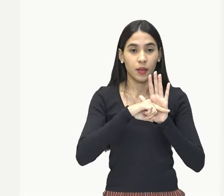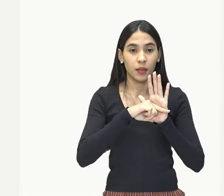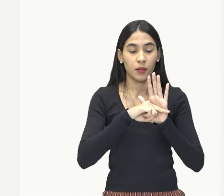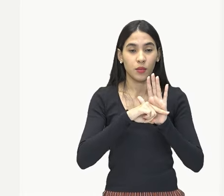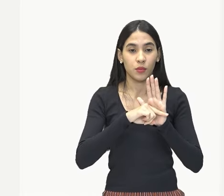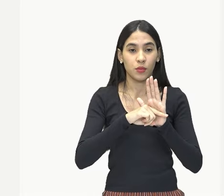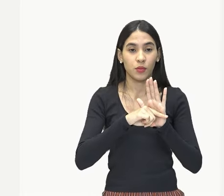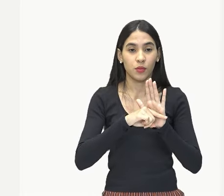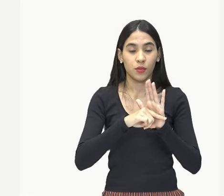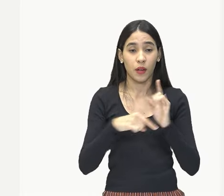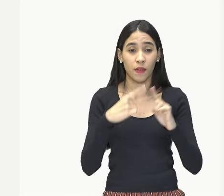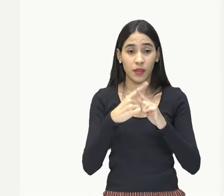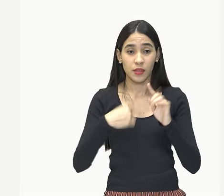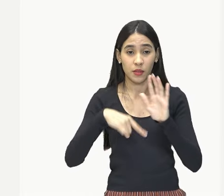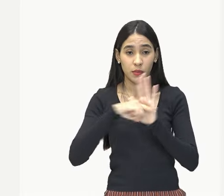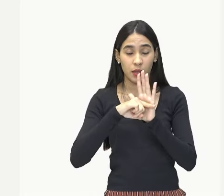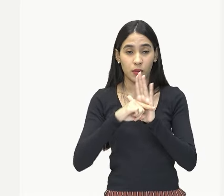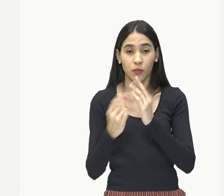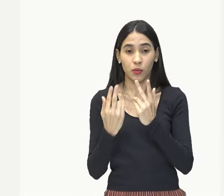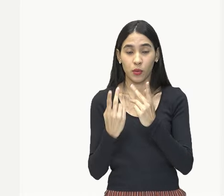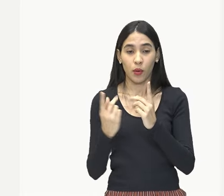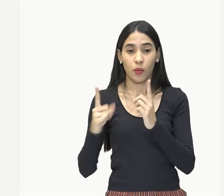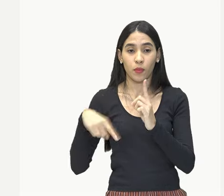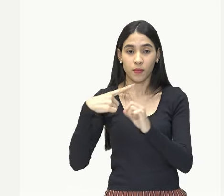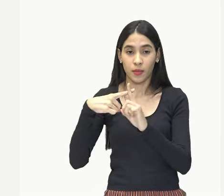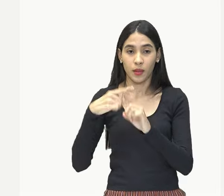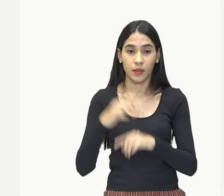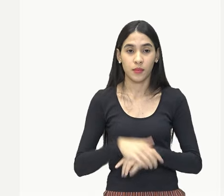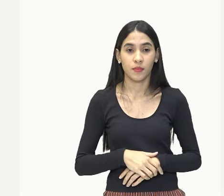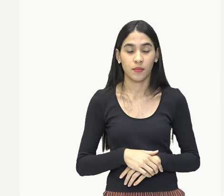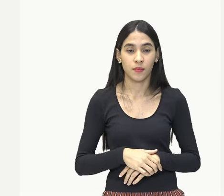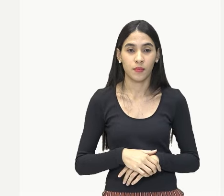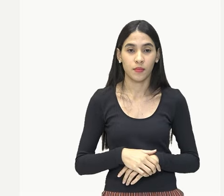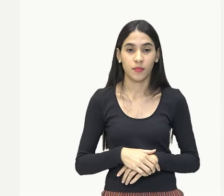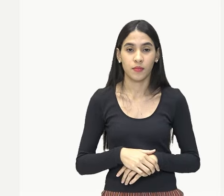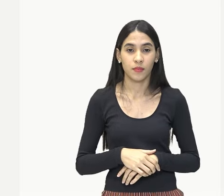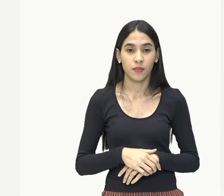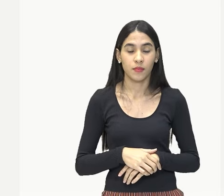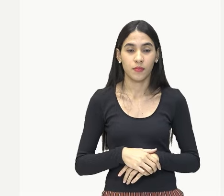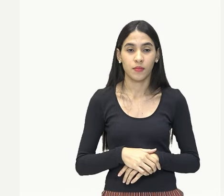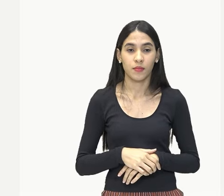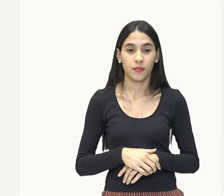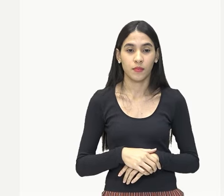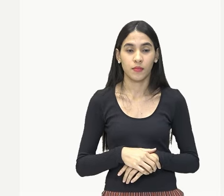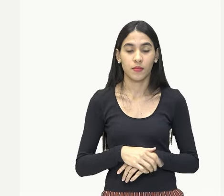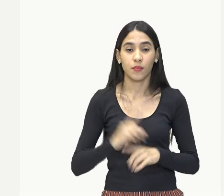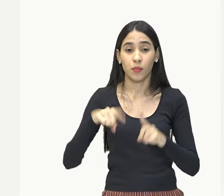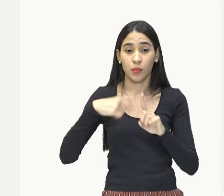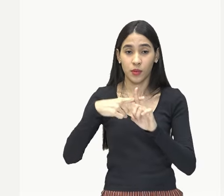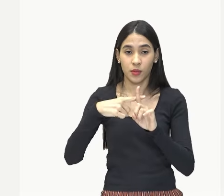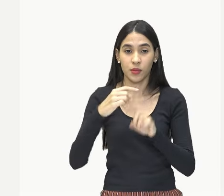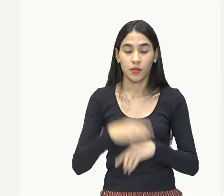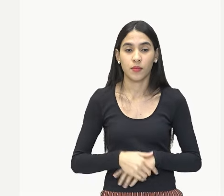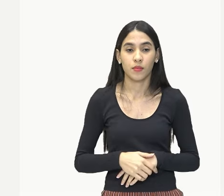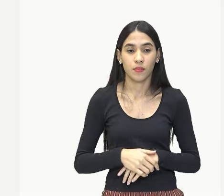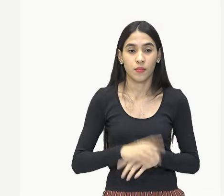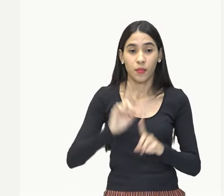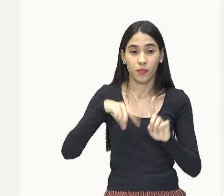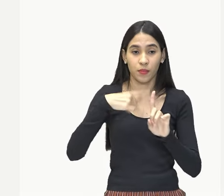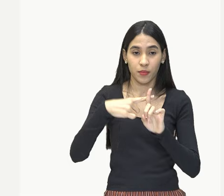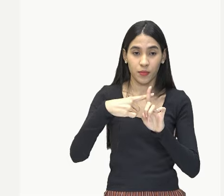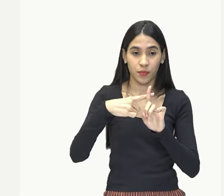menos, vai dar mais. A multiplicação desses dois sinais aqui vai dar positivo.